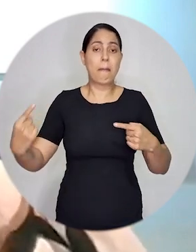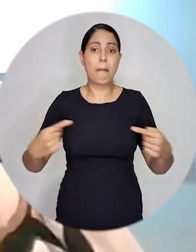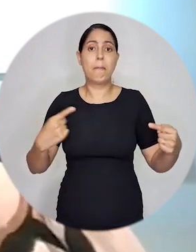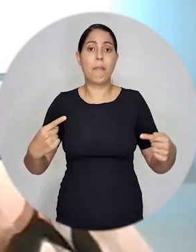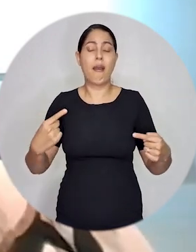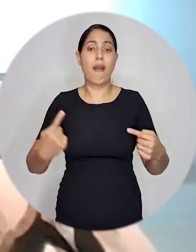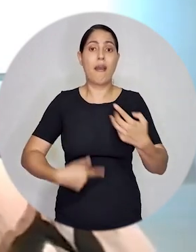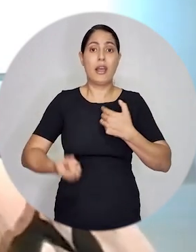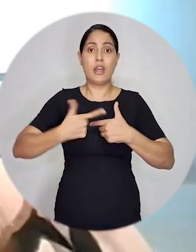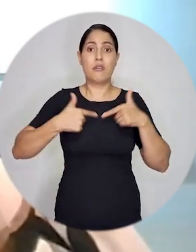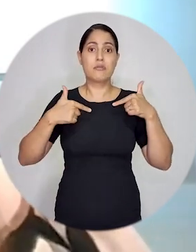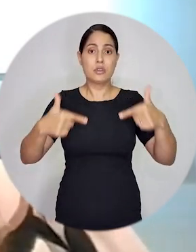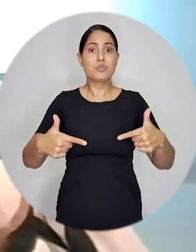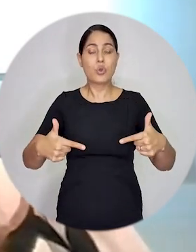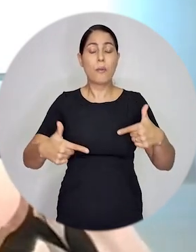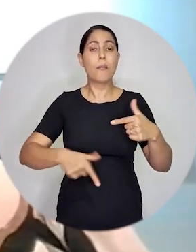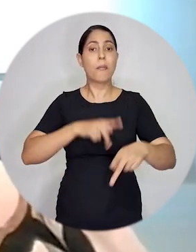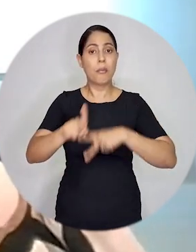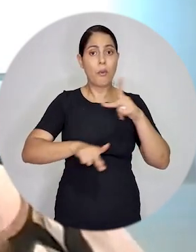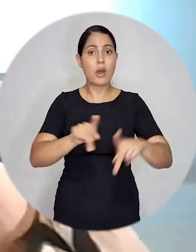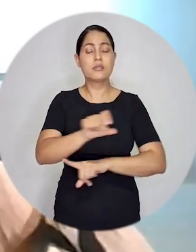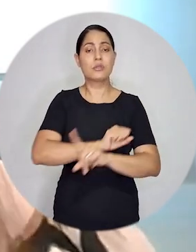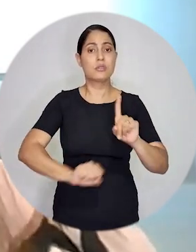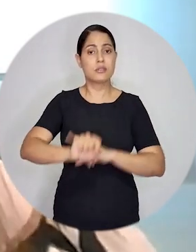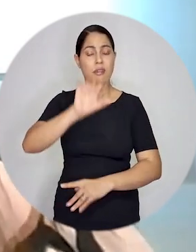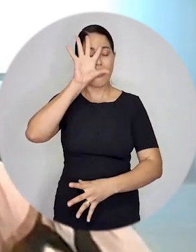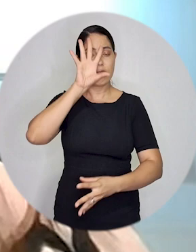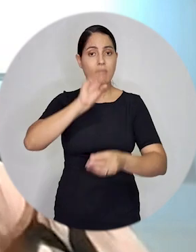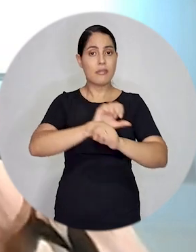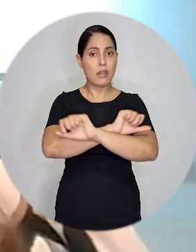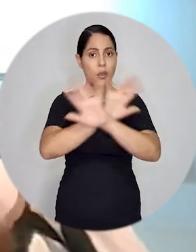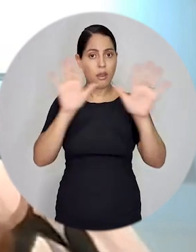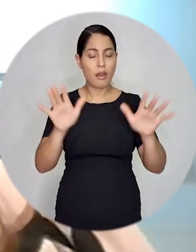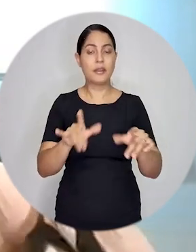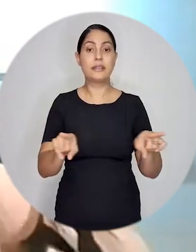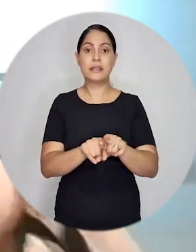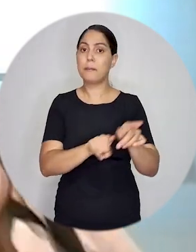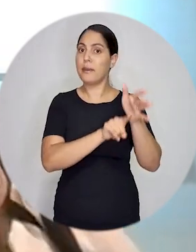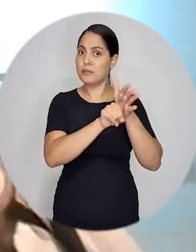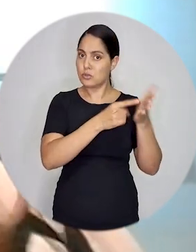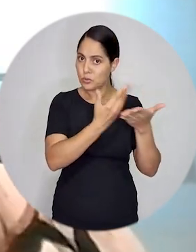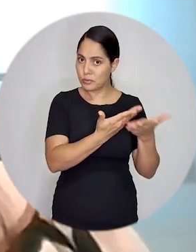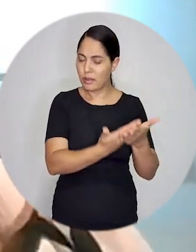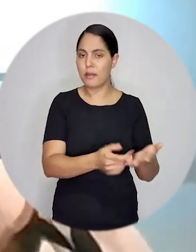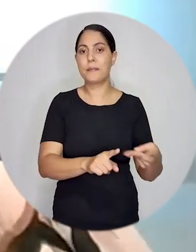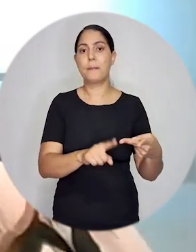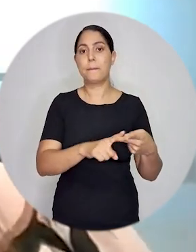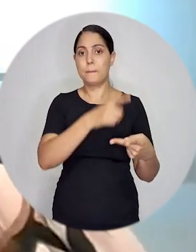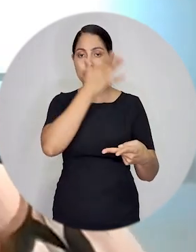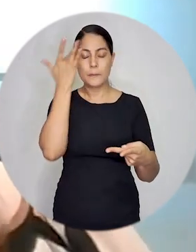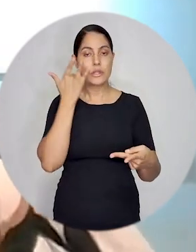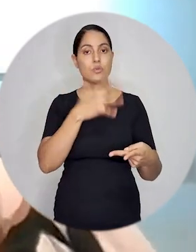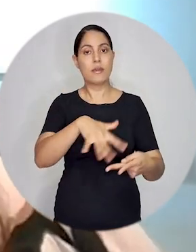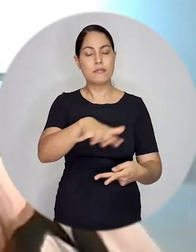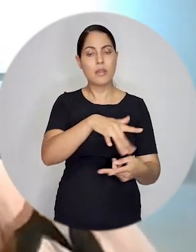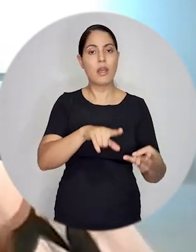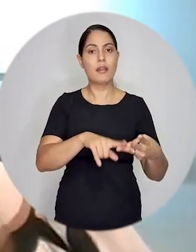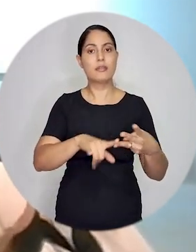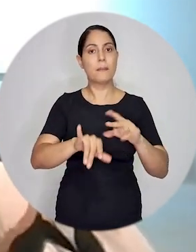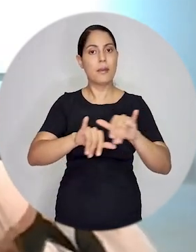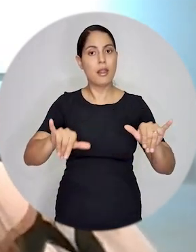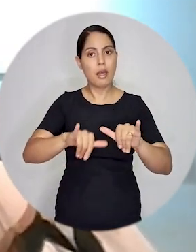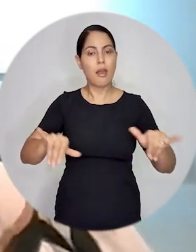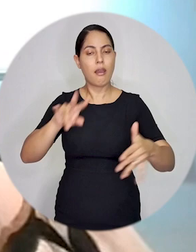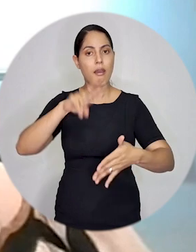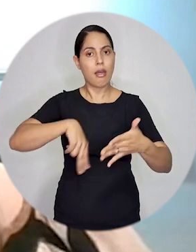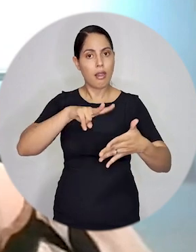debate, ampliar esse debate, para que a sociedade possa compreender, estudantes, pesquisadores, as pessoas que